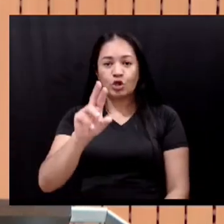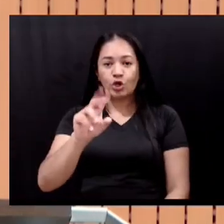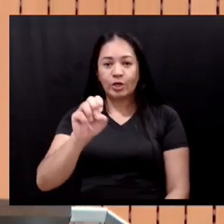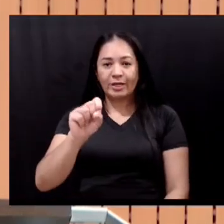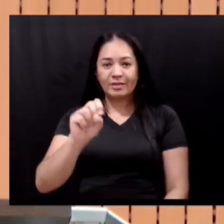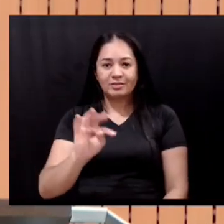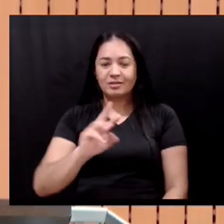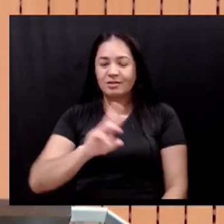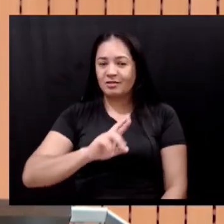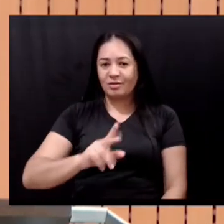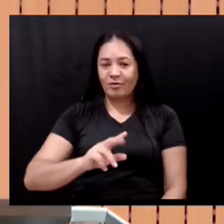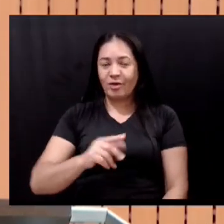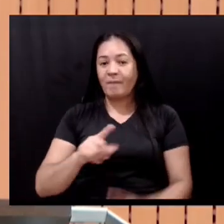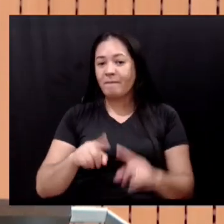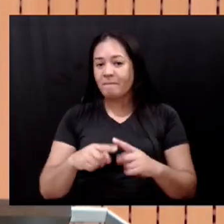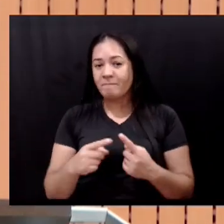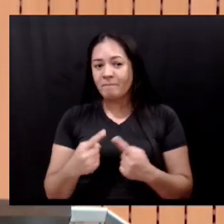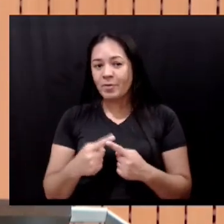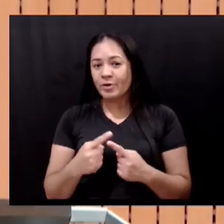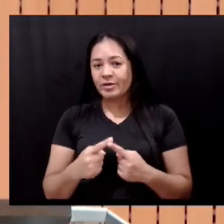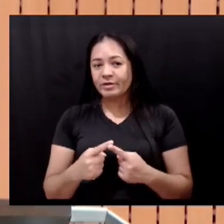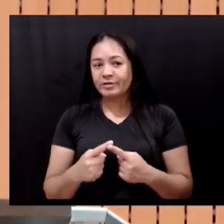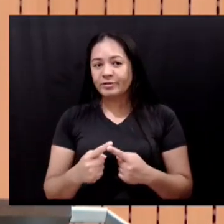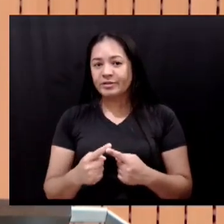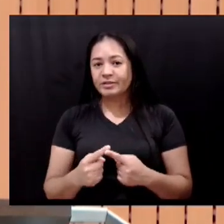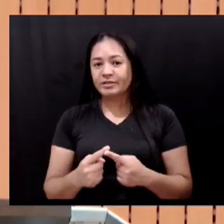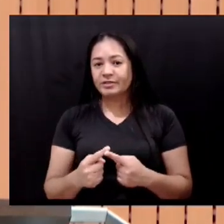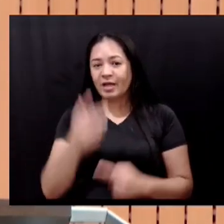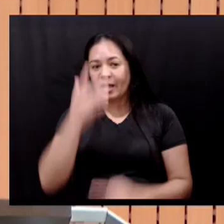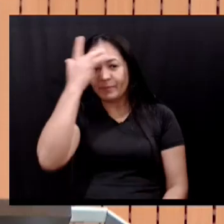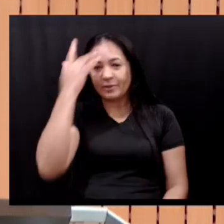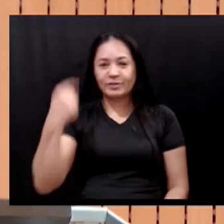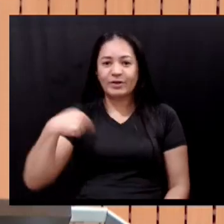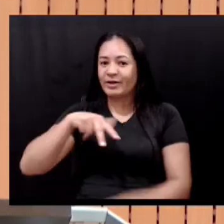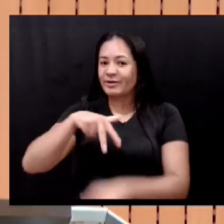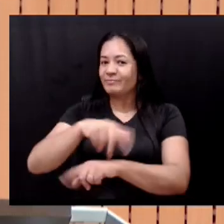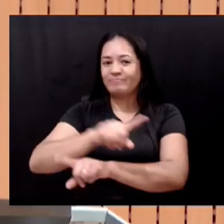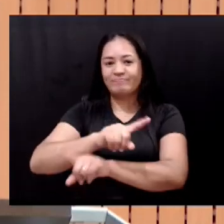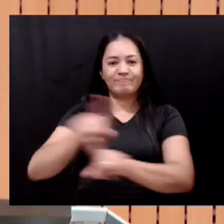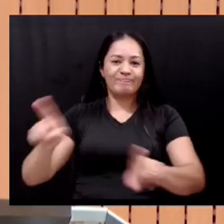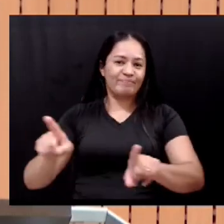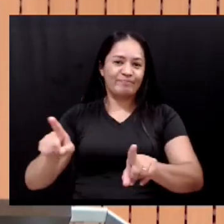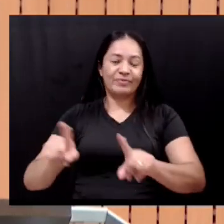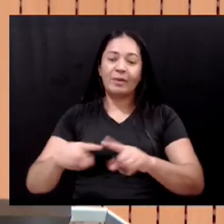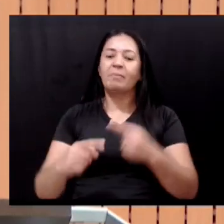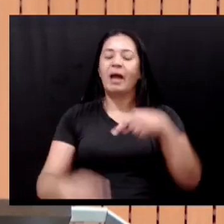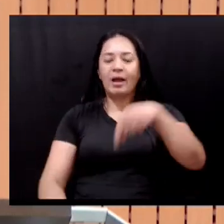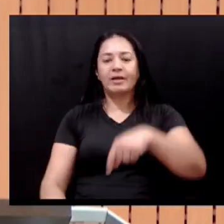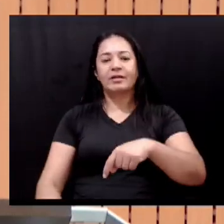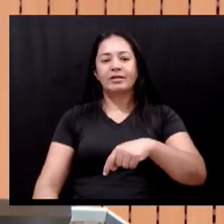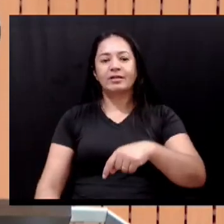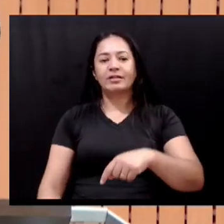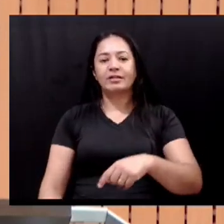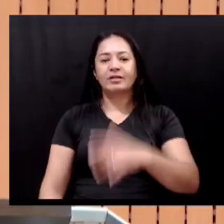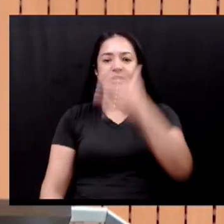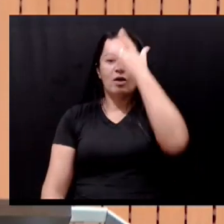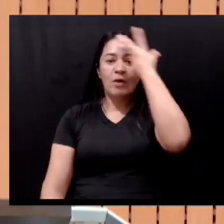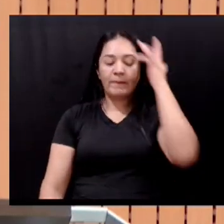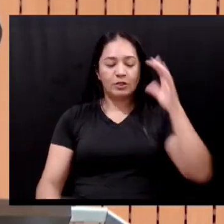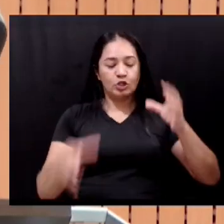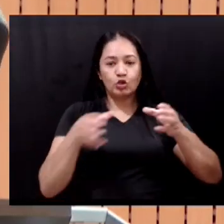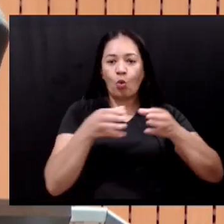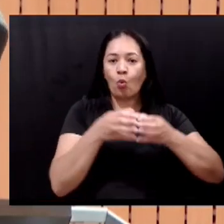porque o indivíduo Orestes não viria aqui. Quem está aqui é um sujeito coletivo. São